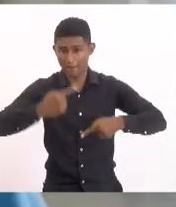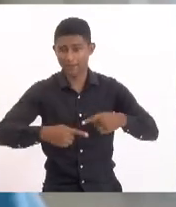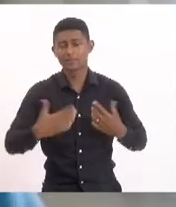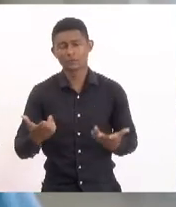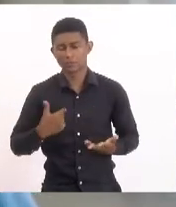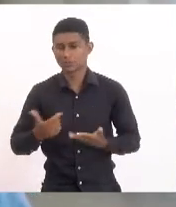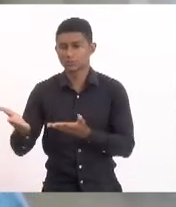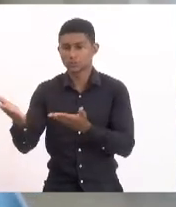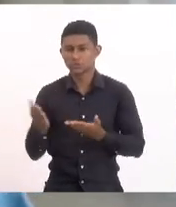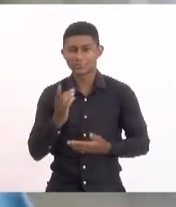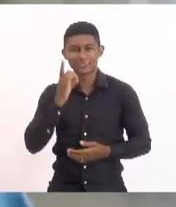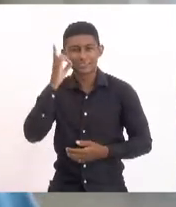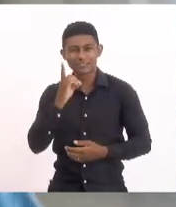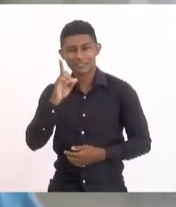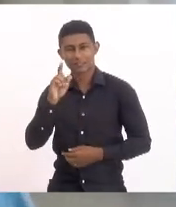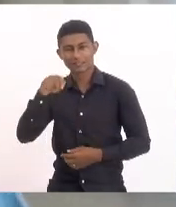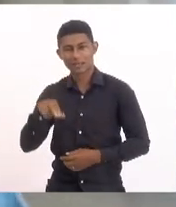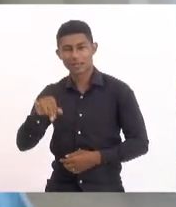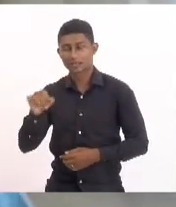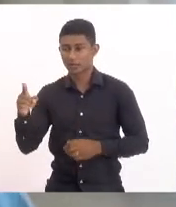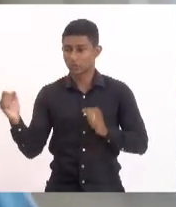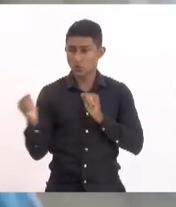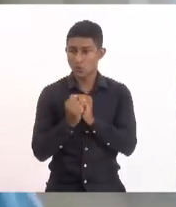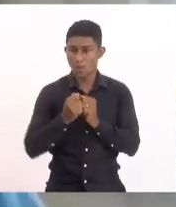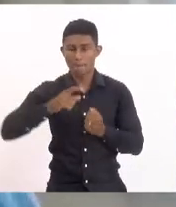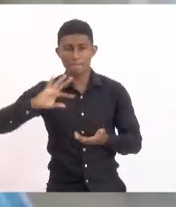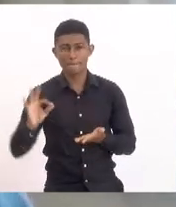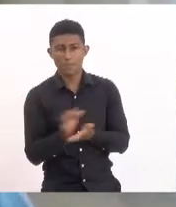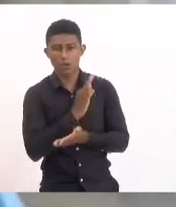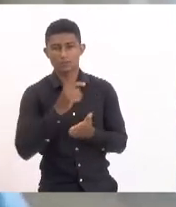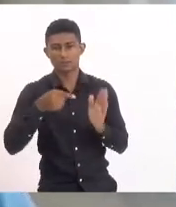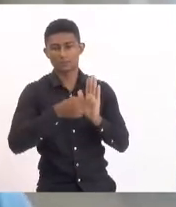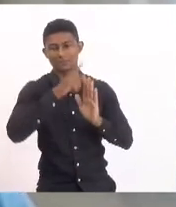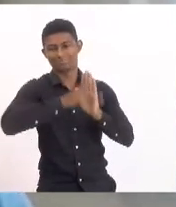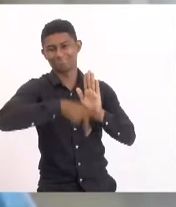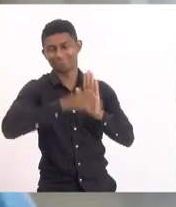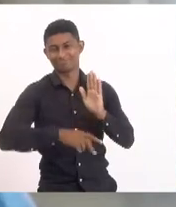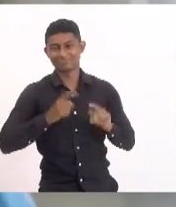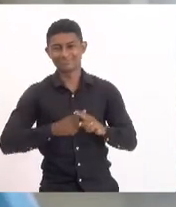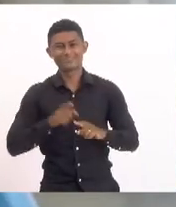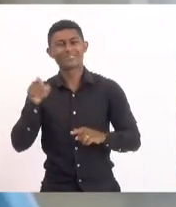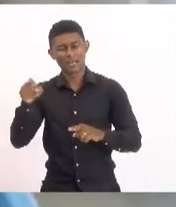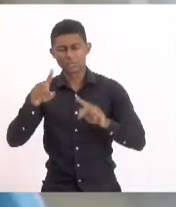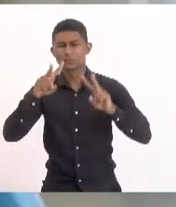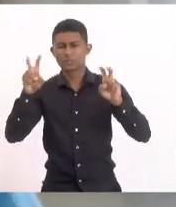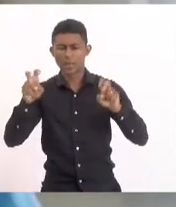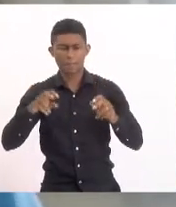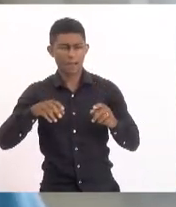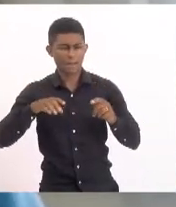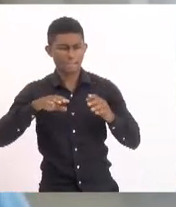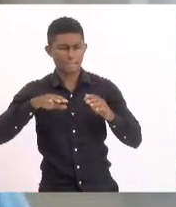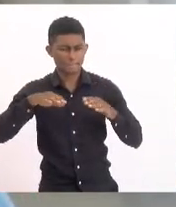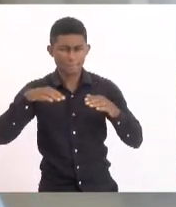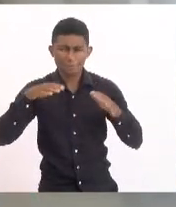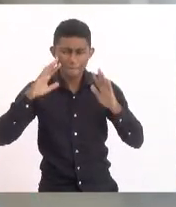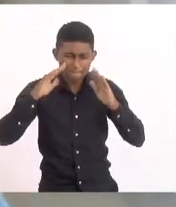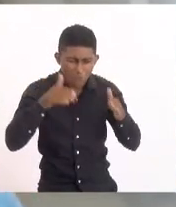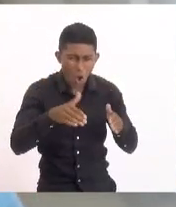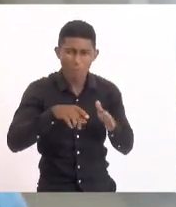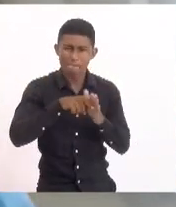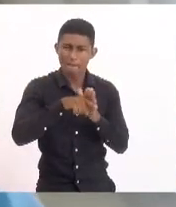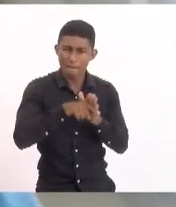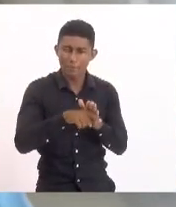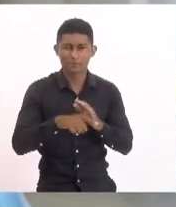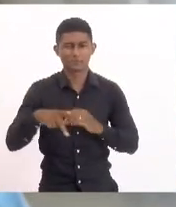Monteiro para ser coautora junto comigo, pela sua dedicação ao tema e por ter apresentado um